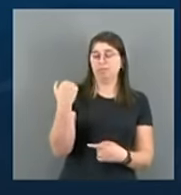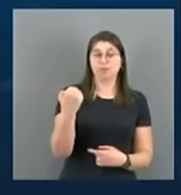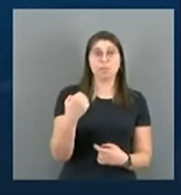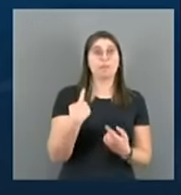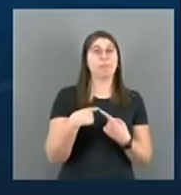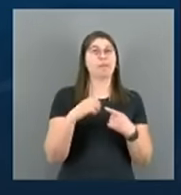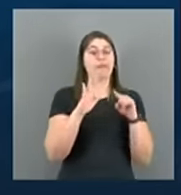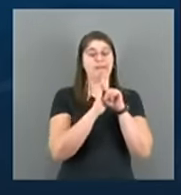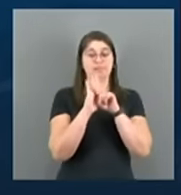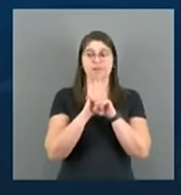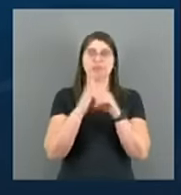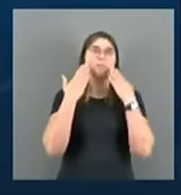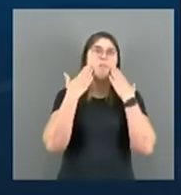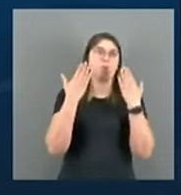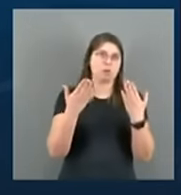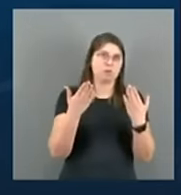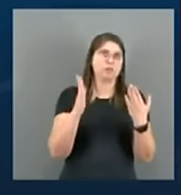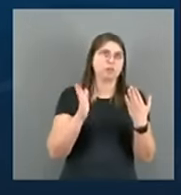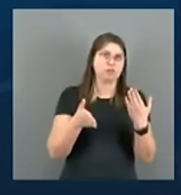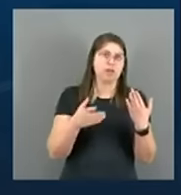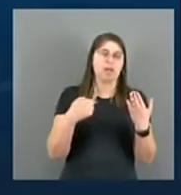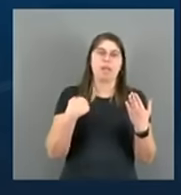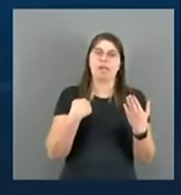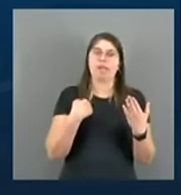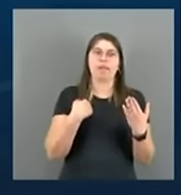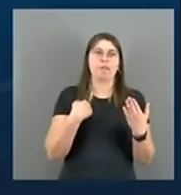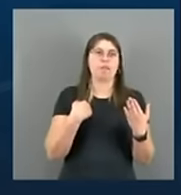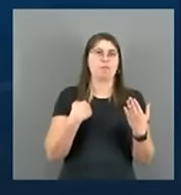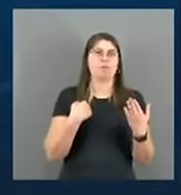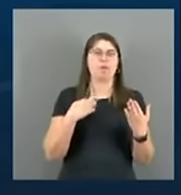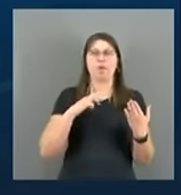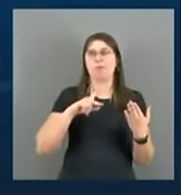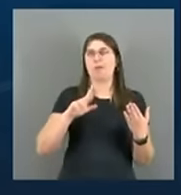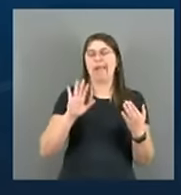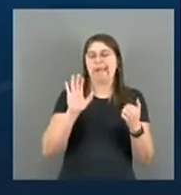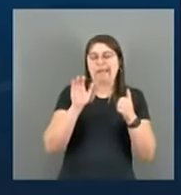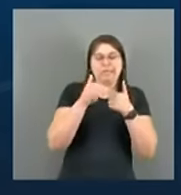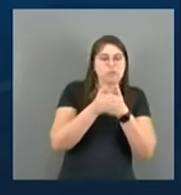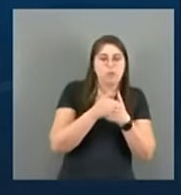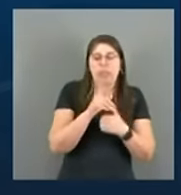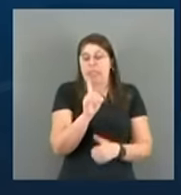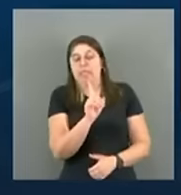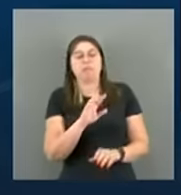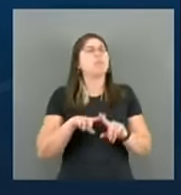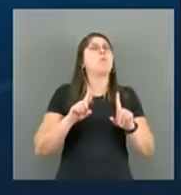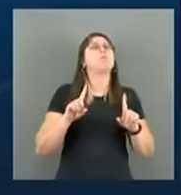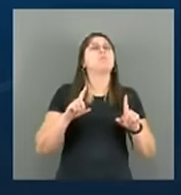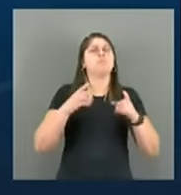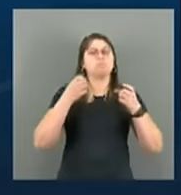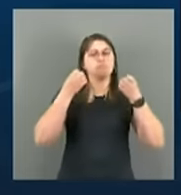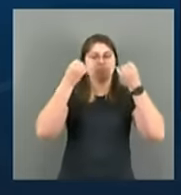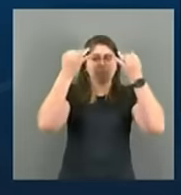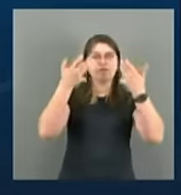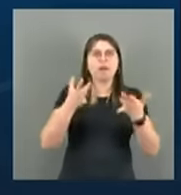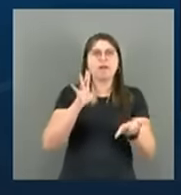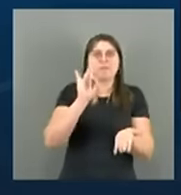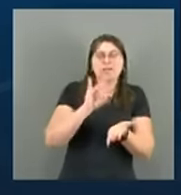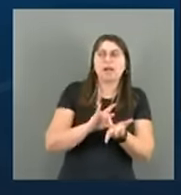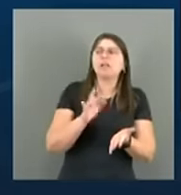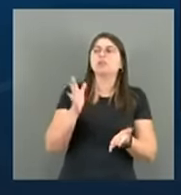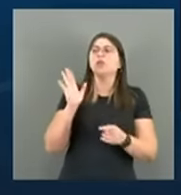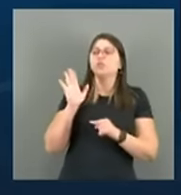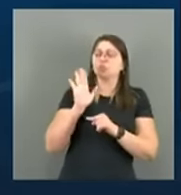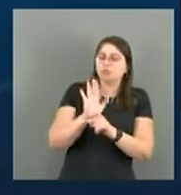investigações falam por si. Eu não estou aqui para me negar de nada. Pelo contrário, estou aqui para poder ajudar de